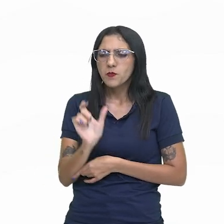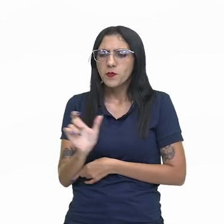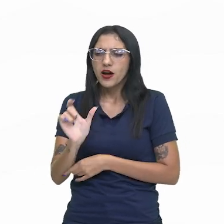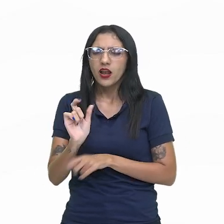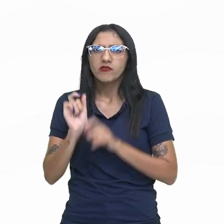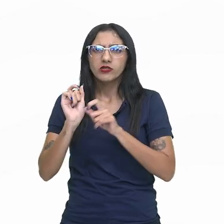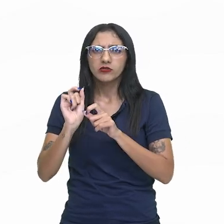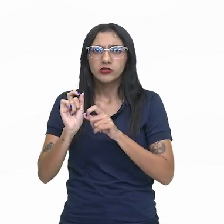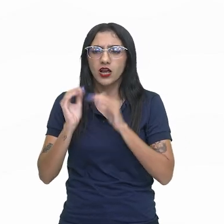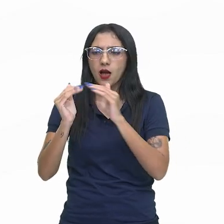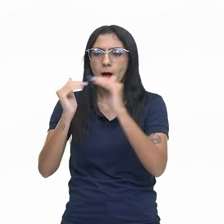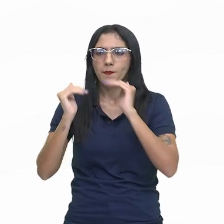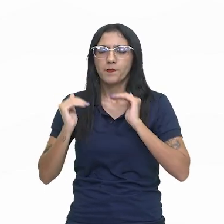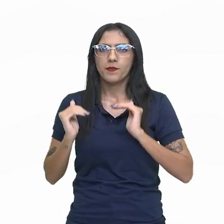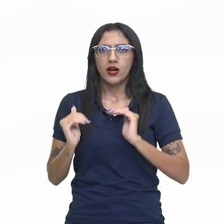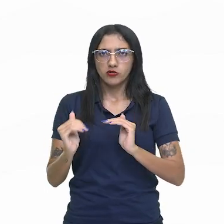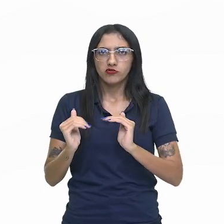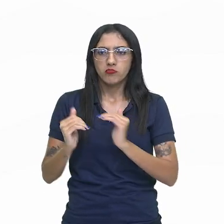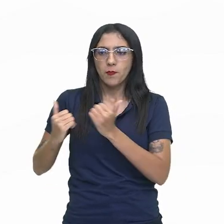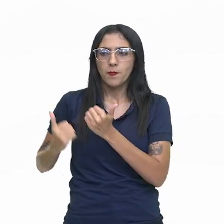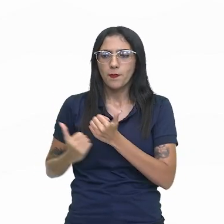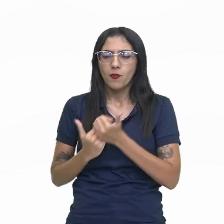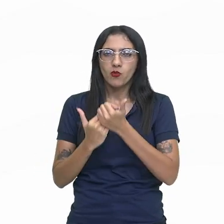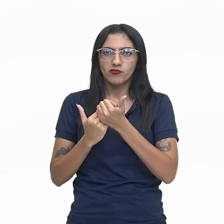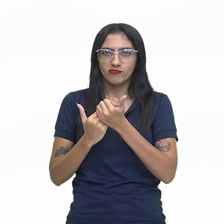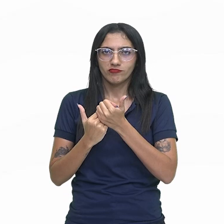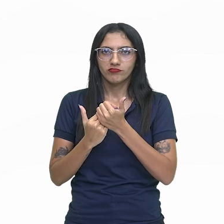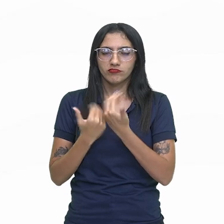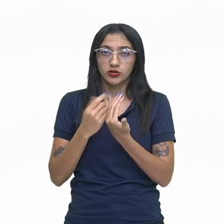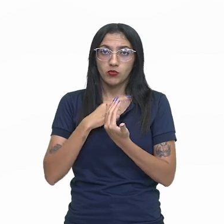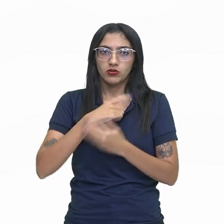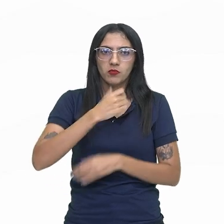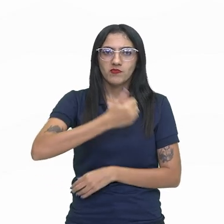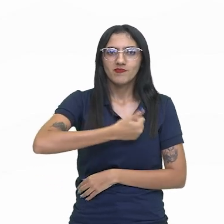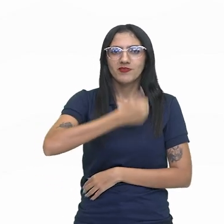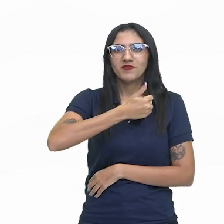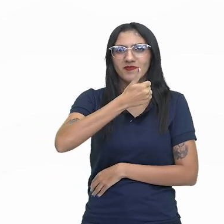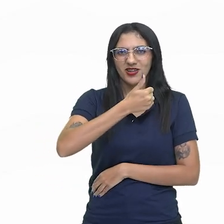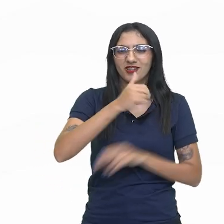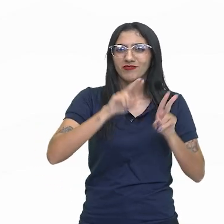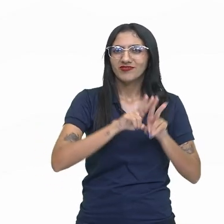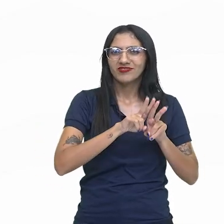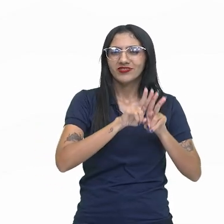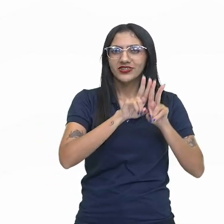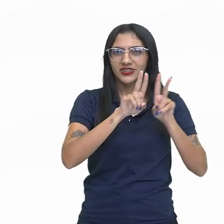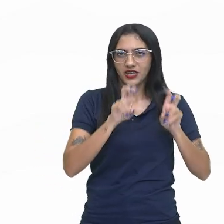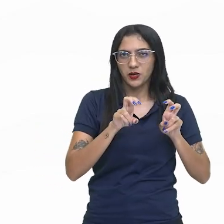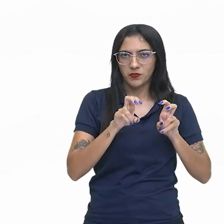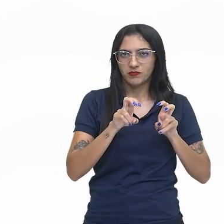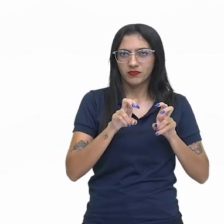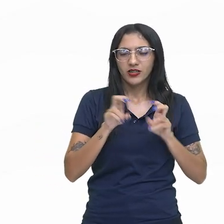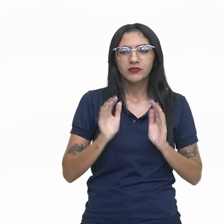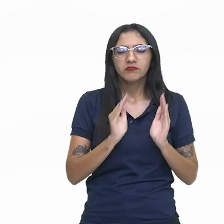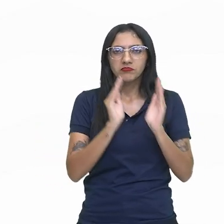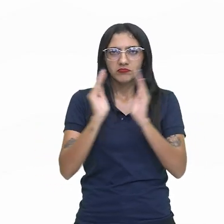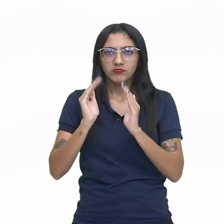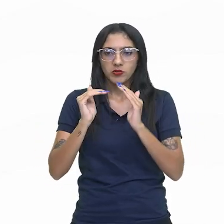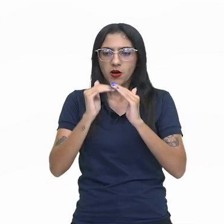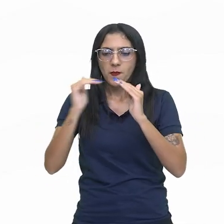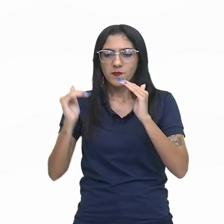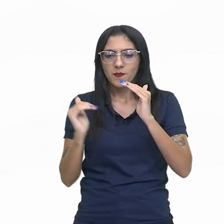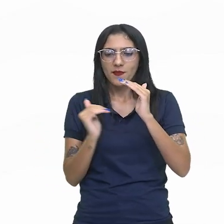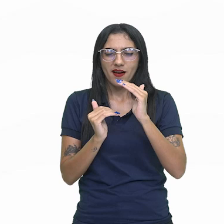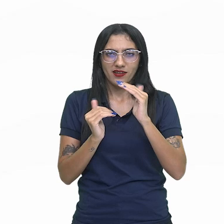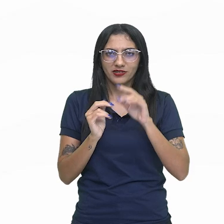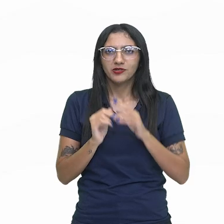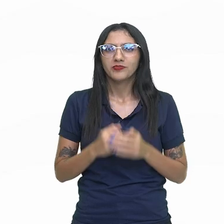significa abaixo. Então, isso quer dizer que eu tenho o primeiro, mesmo título, e abaixo do